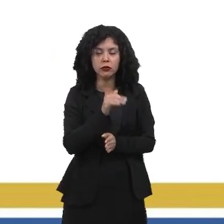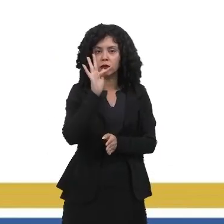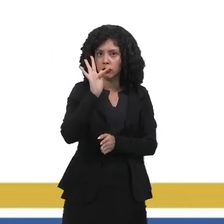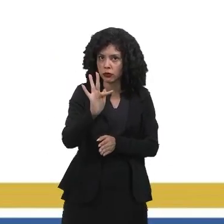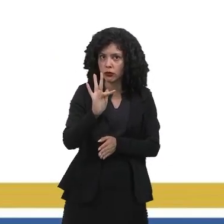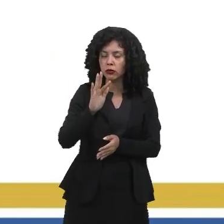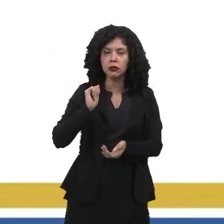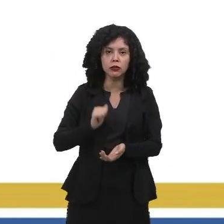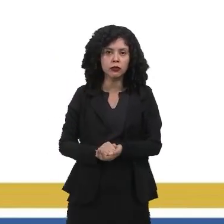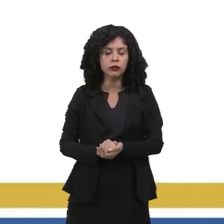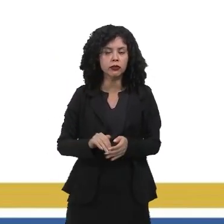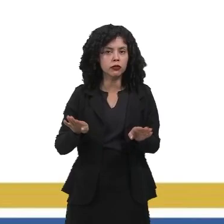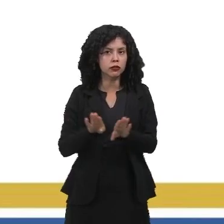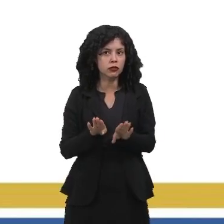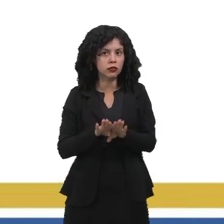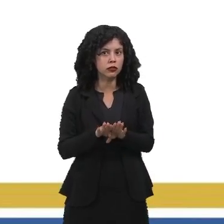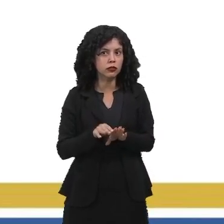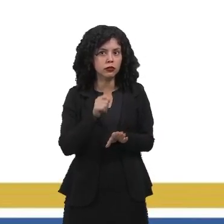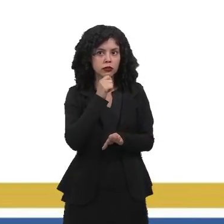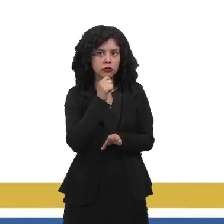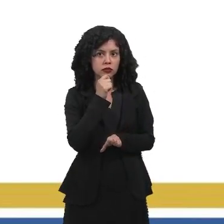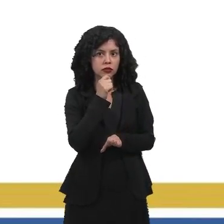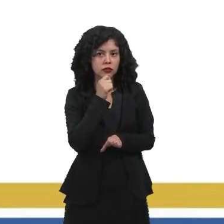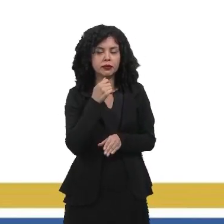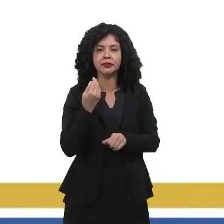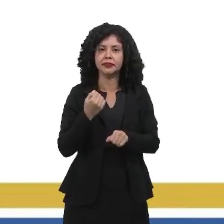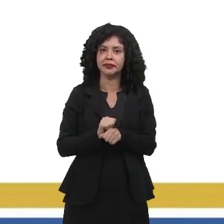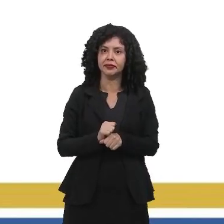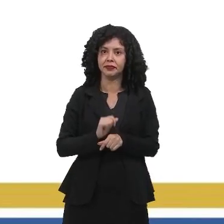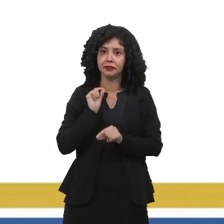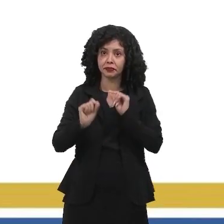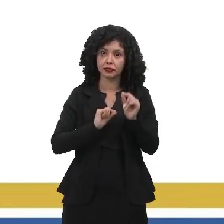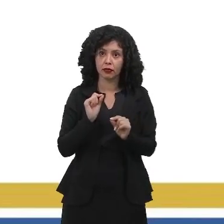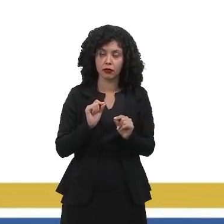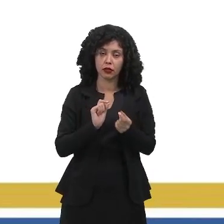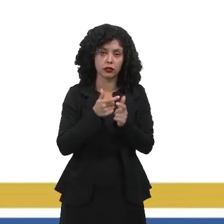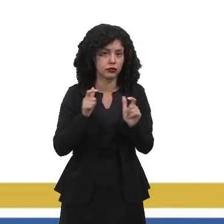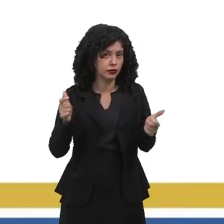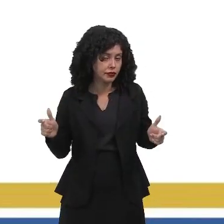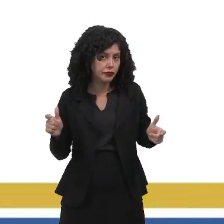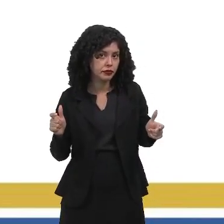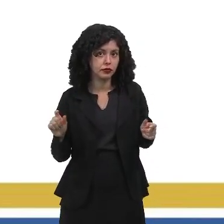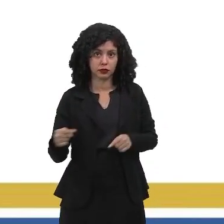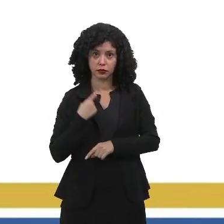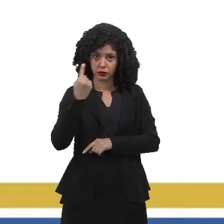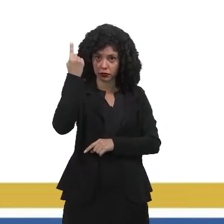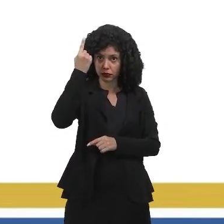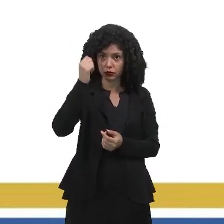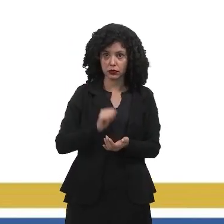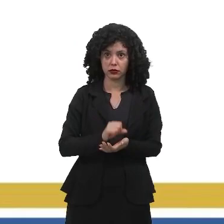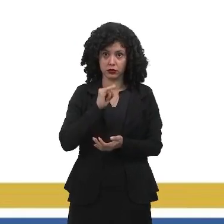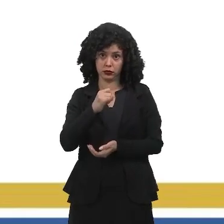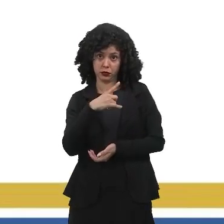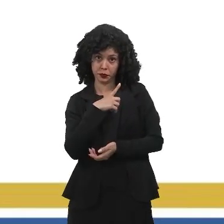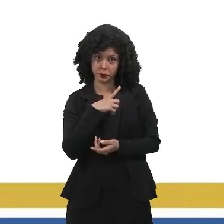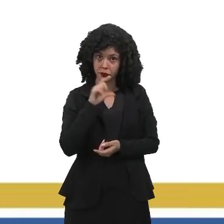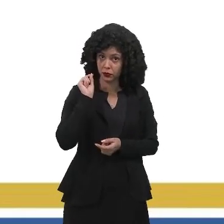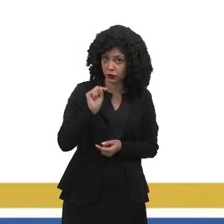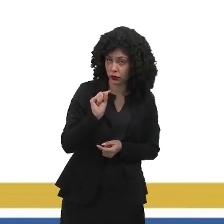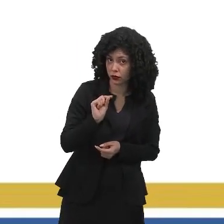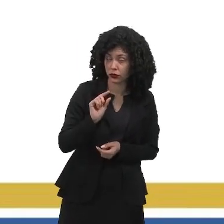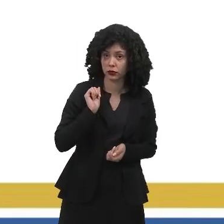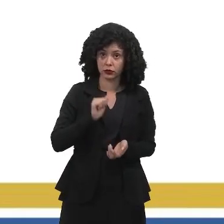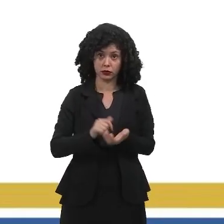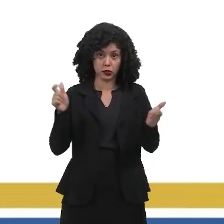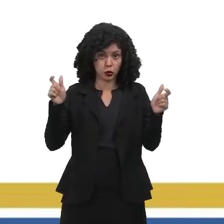eu aumento a frequência, você vai praticamente o quê? Vai aumentar a altura. Então, se aqui a gente quer saber uma que vai